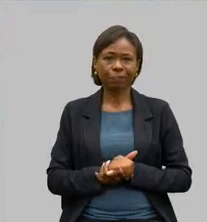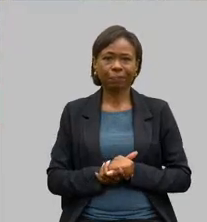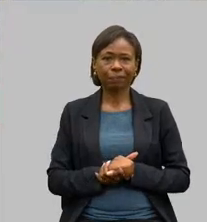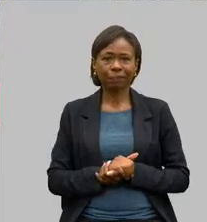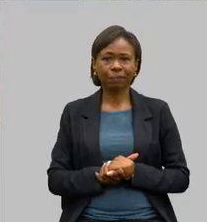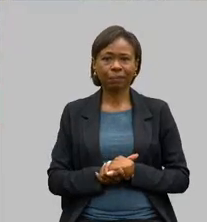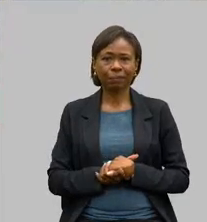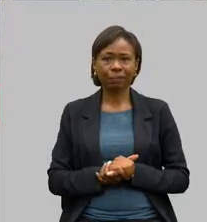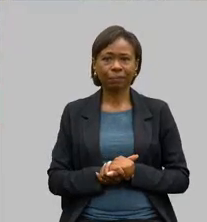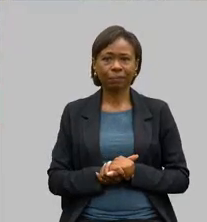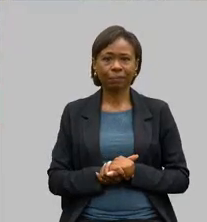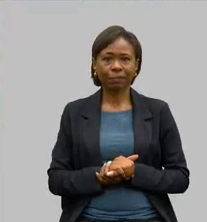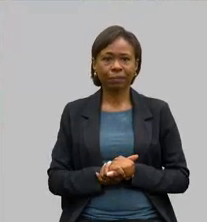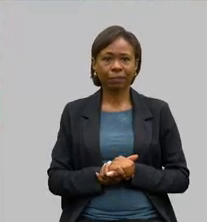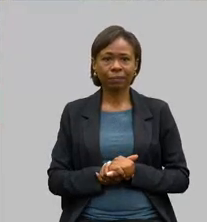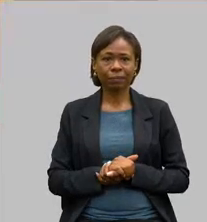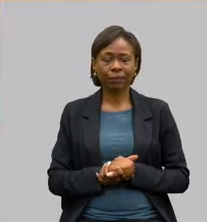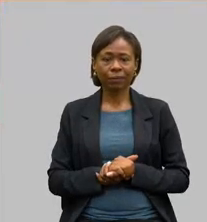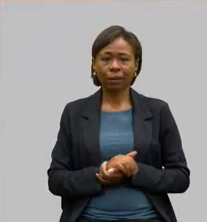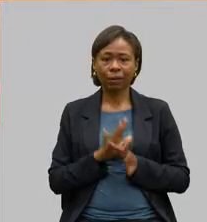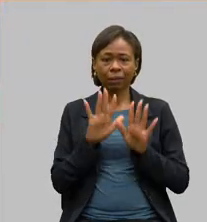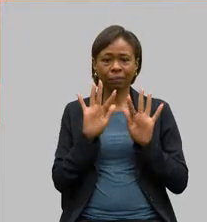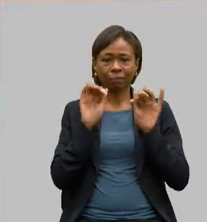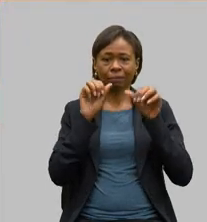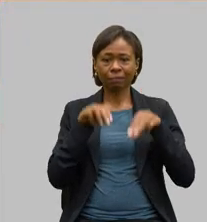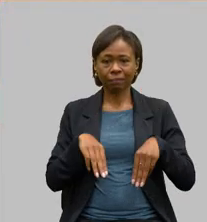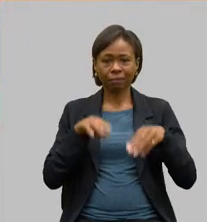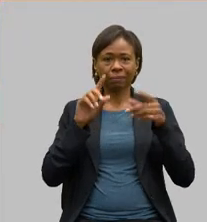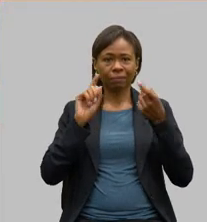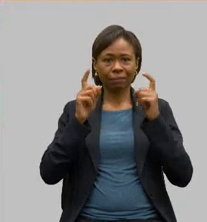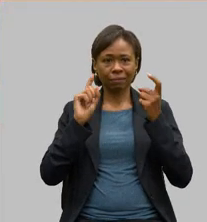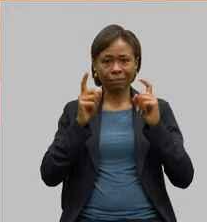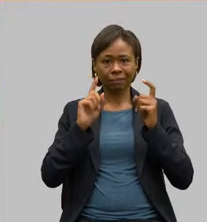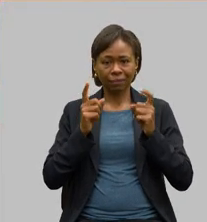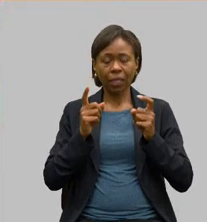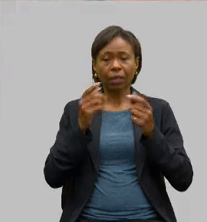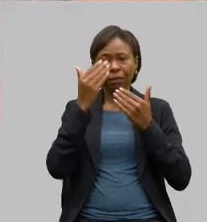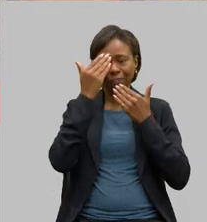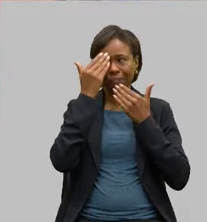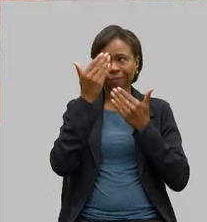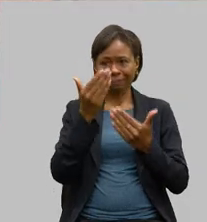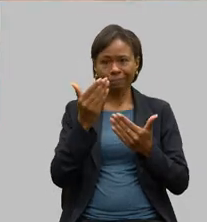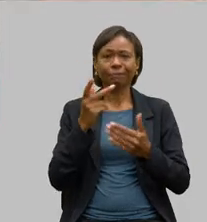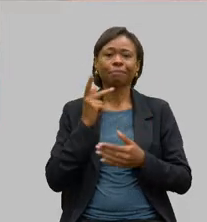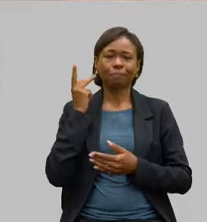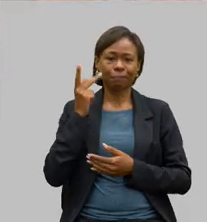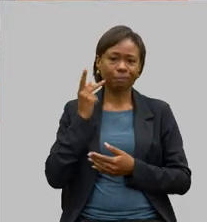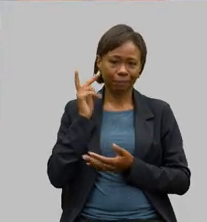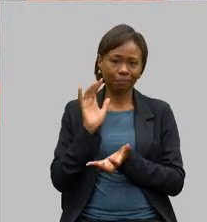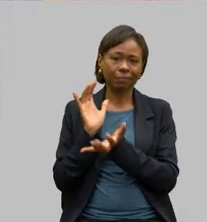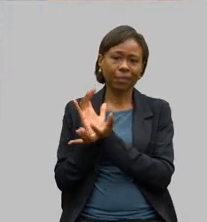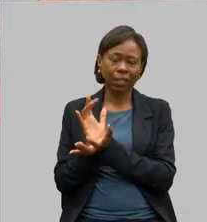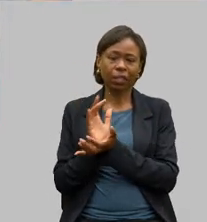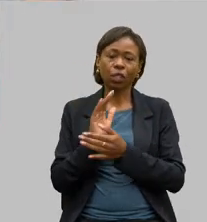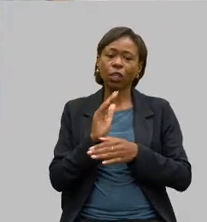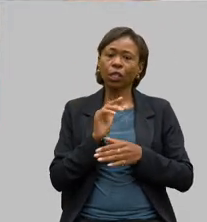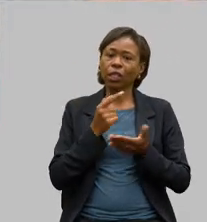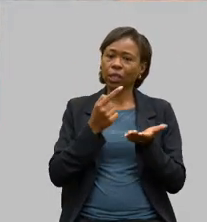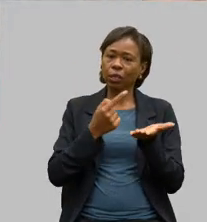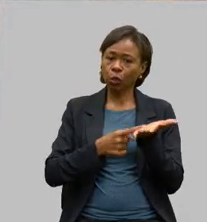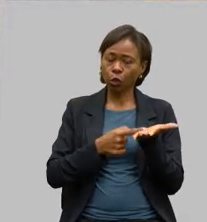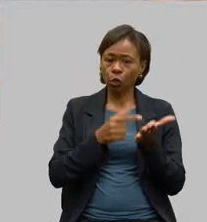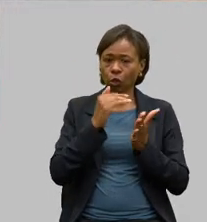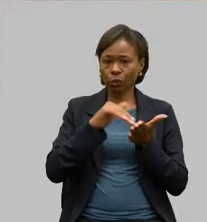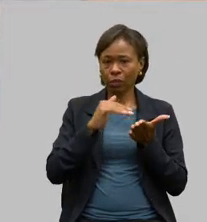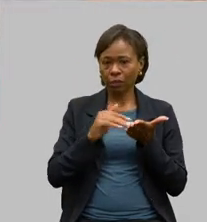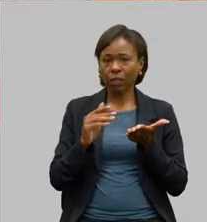consultorias cumprida a finalidade da reunião a presidente agradece a presença dos parlamentares e do convocado e determina a leitura da ata